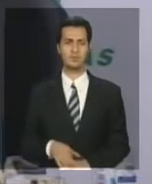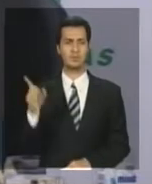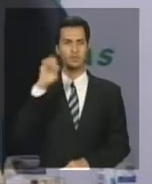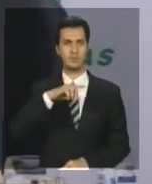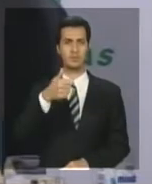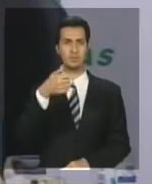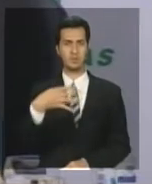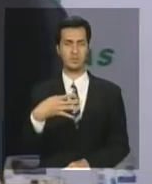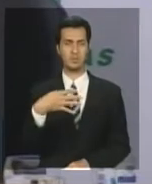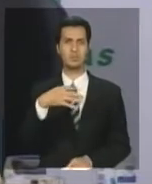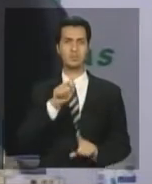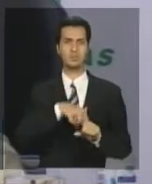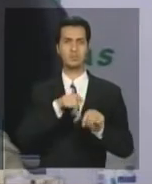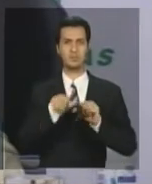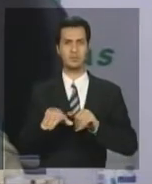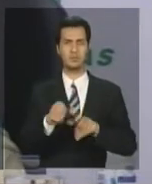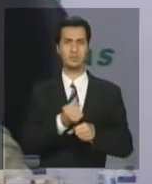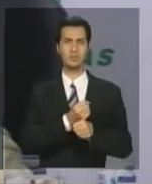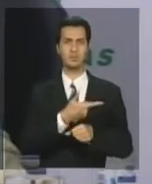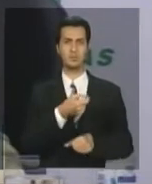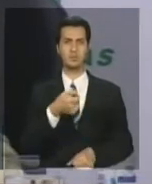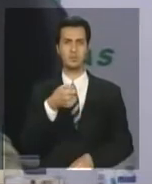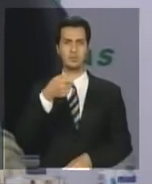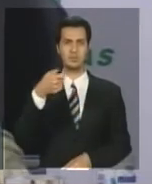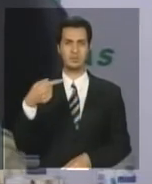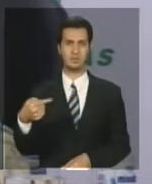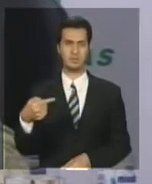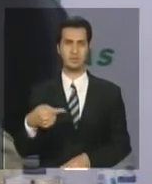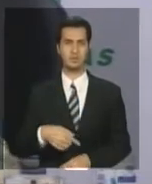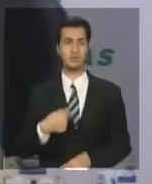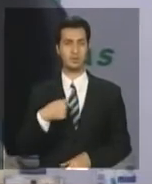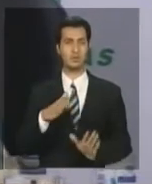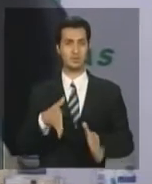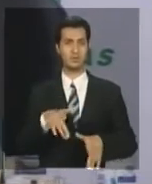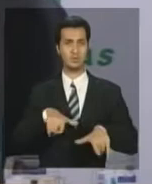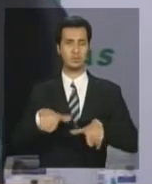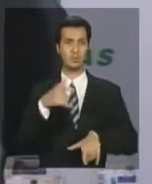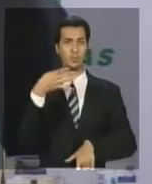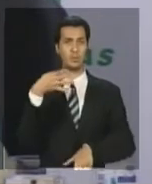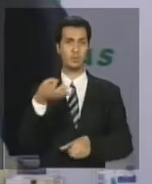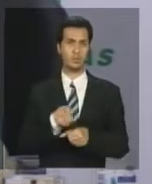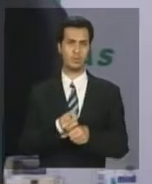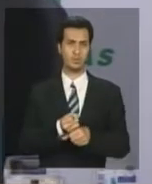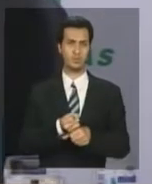setembro, né, Mário, de 2007. Ou seja, tem